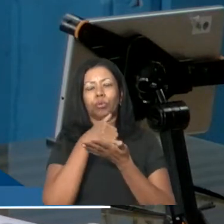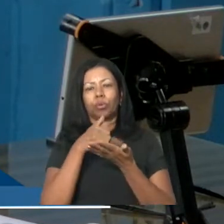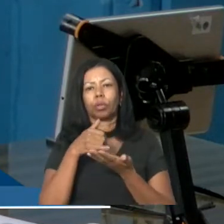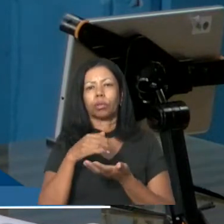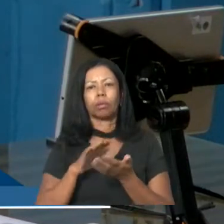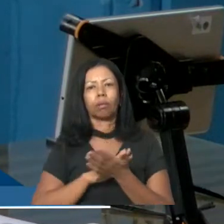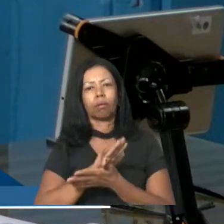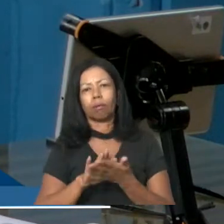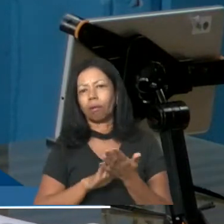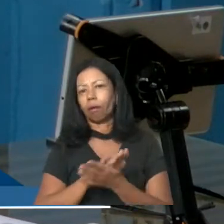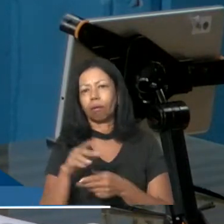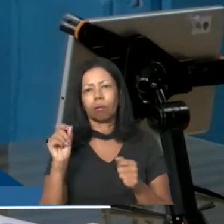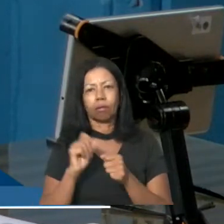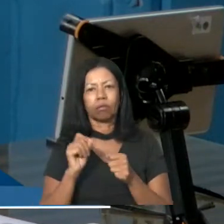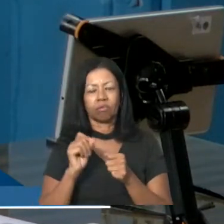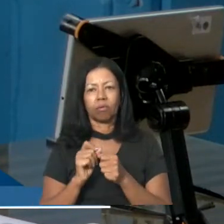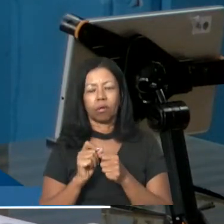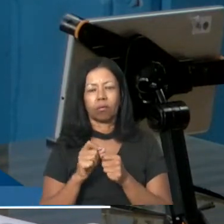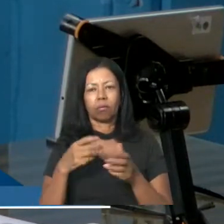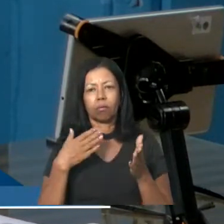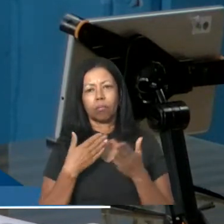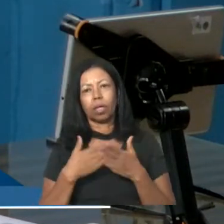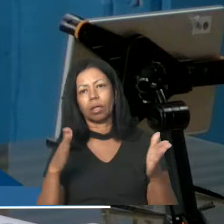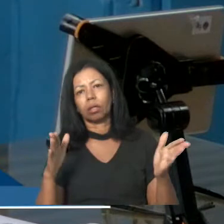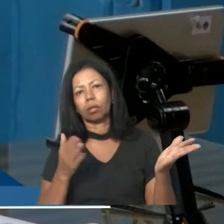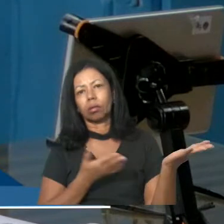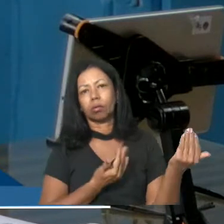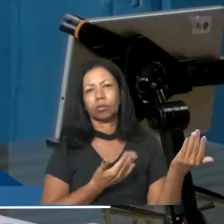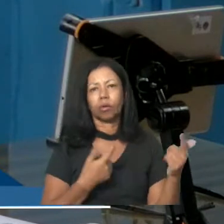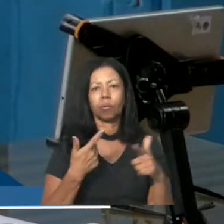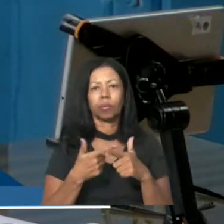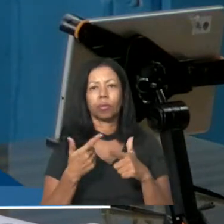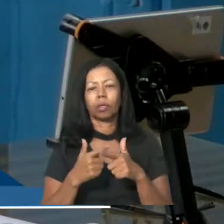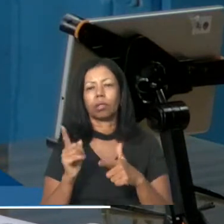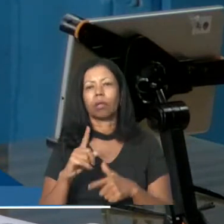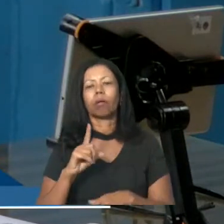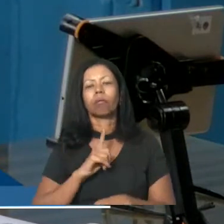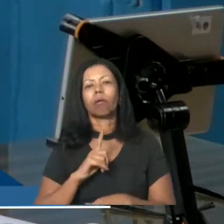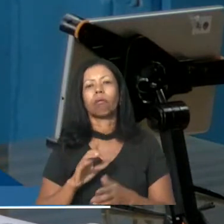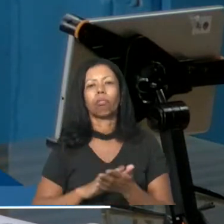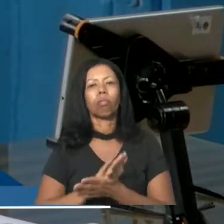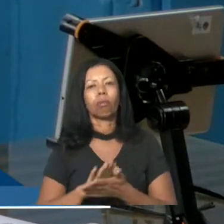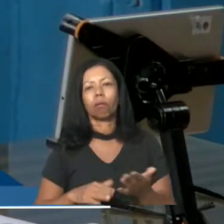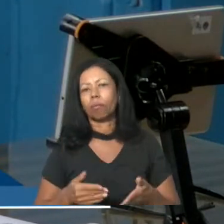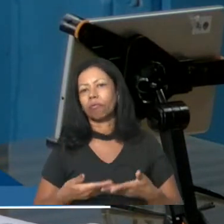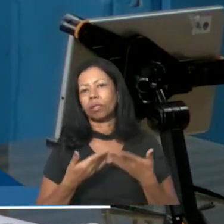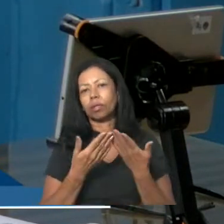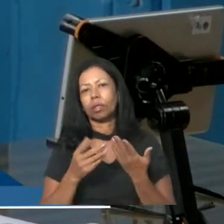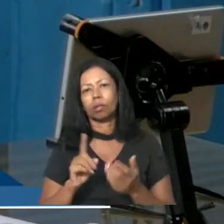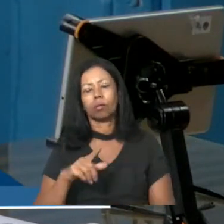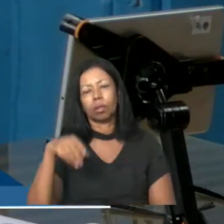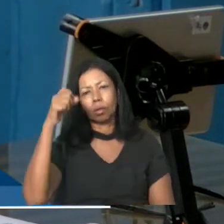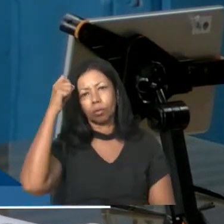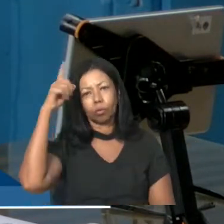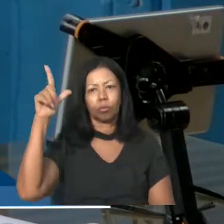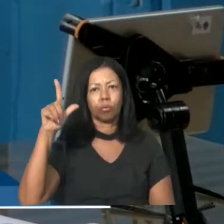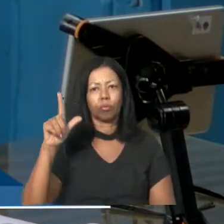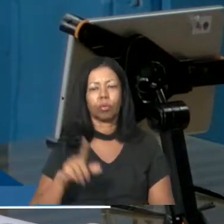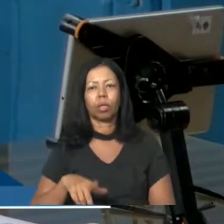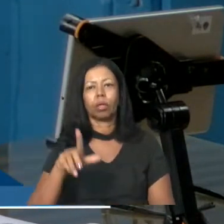ação. E a gente perdendo os nossos jovens porque a gente não tem nada para oferecer para eles. A gente não tem cultura, a gente não tem lazer,